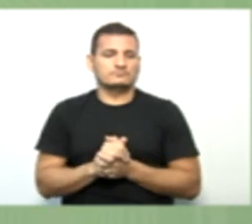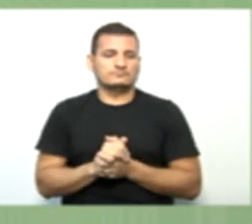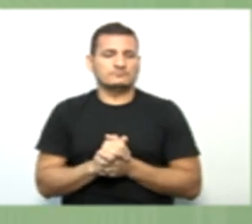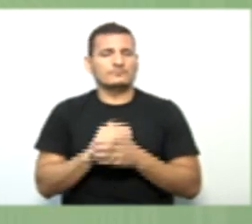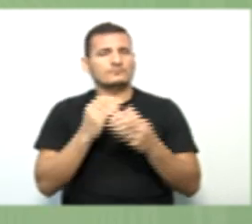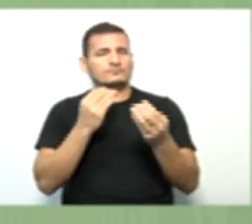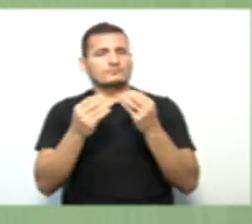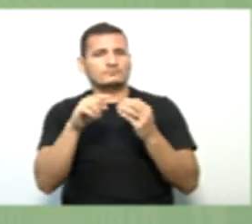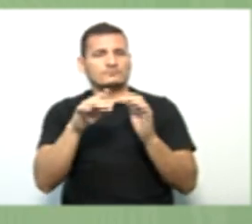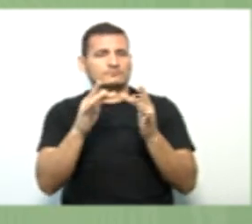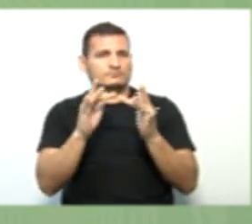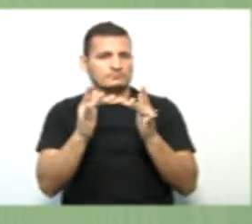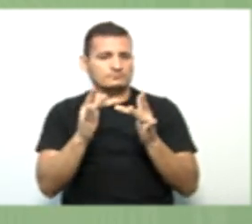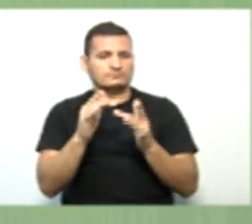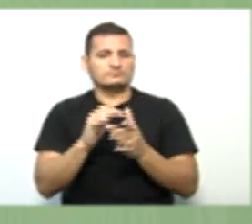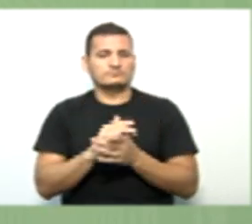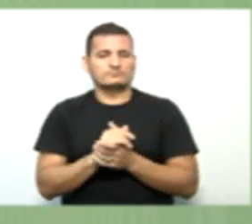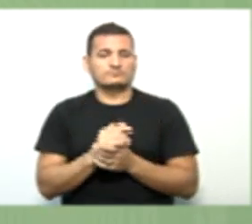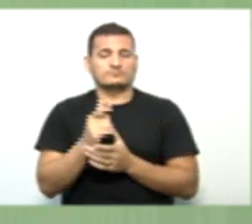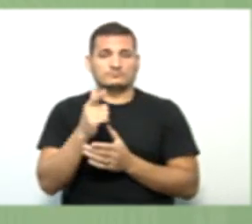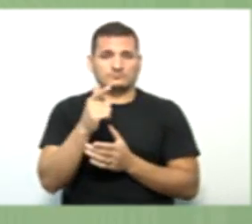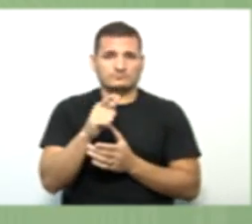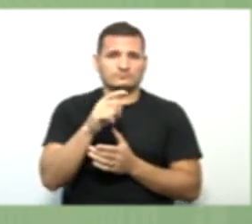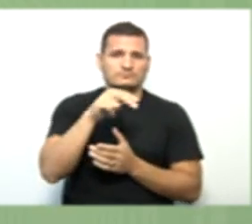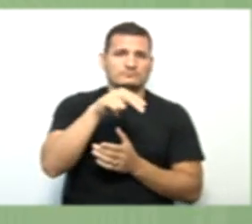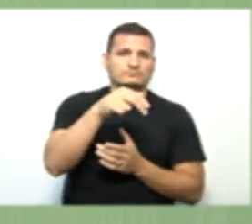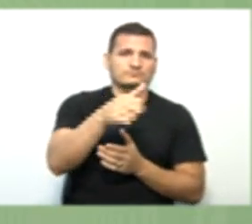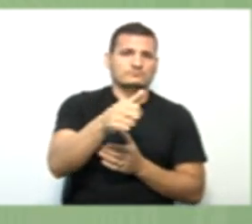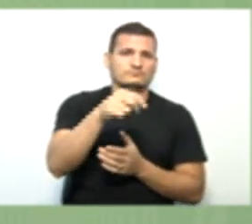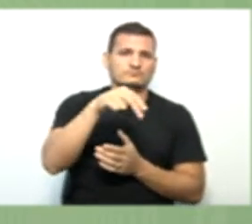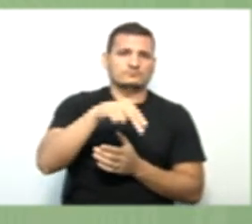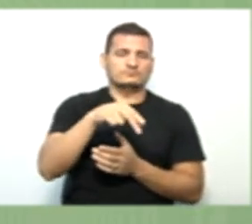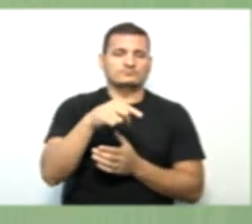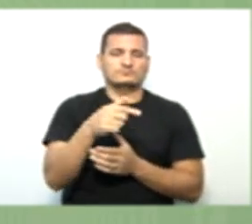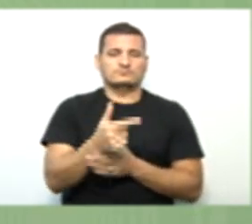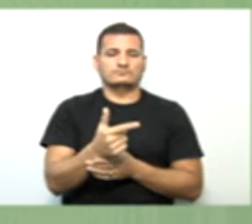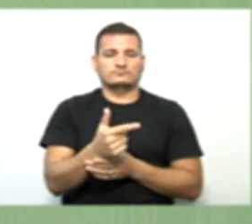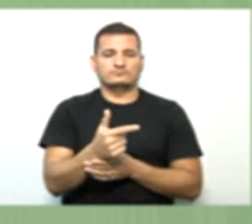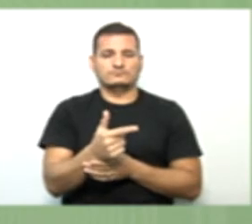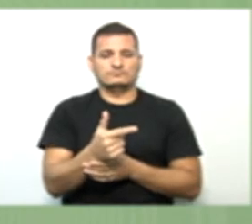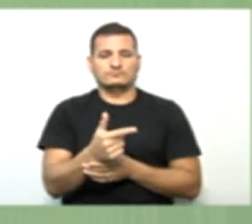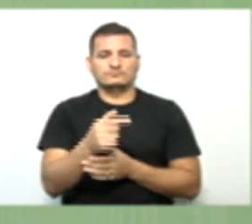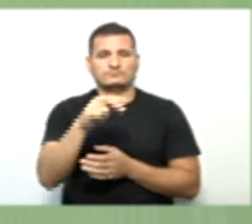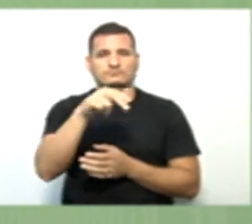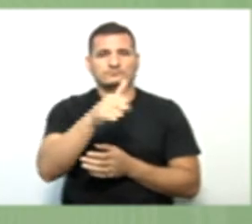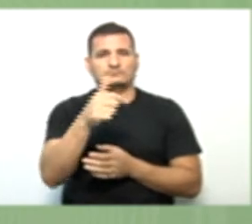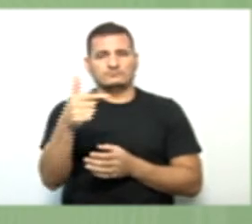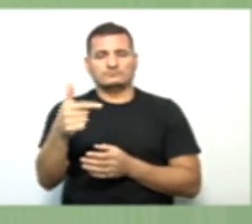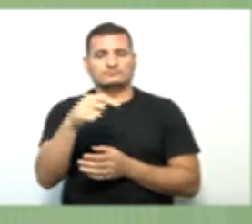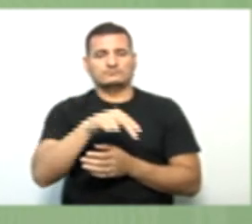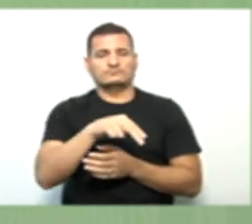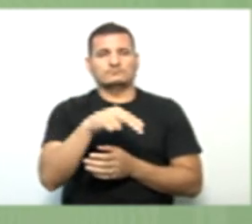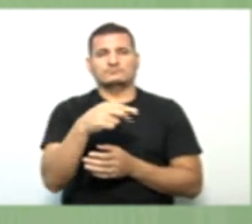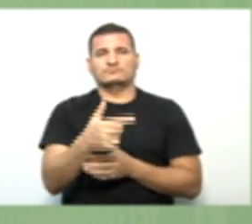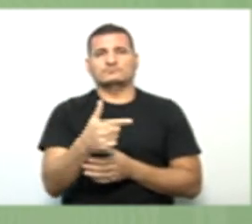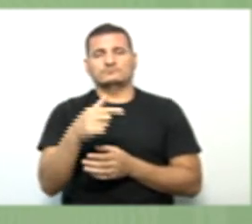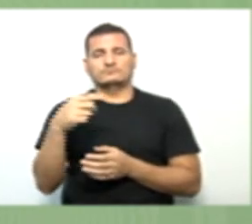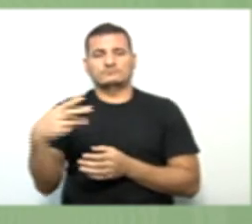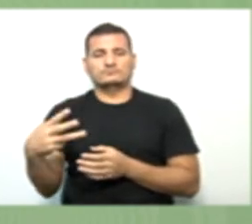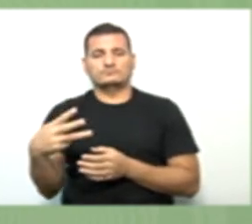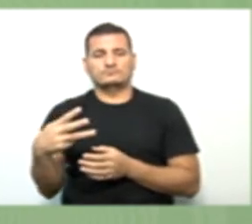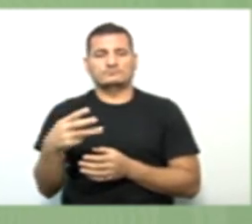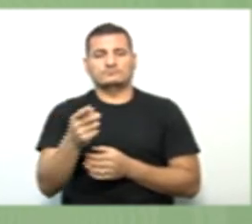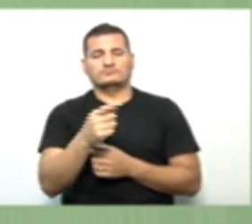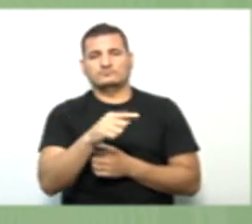chamada dessa função? De novo aqui, eu tenho o N1 e o N2. O N1 é 2 e o N2 é 3. E